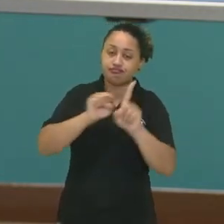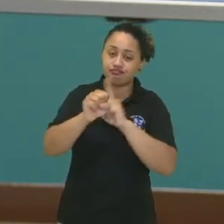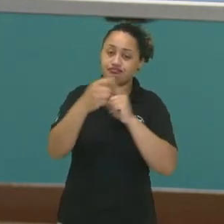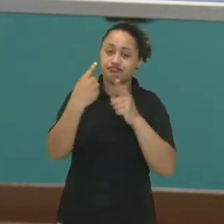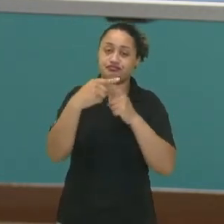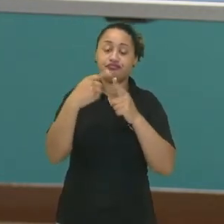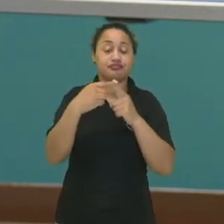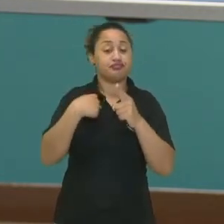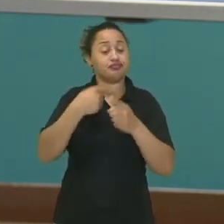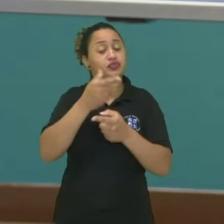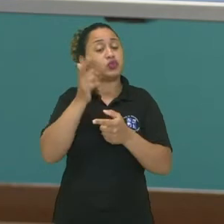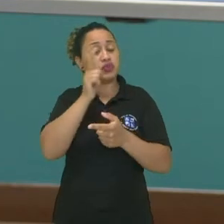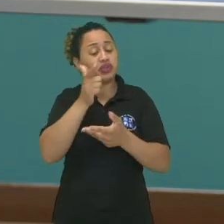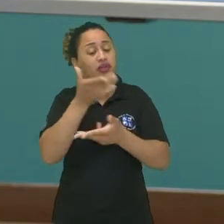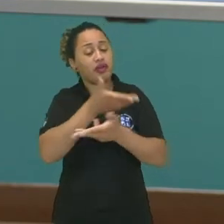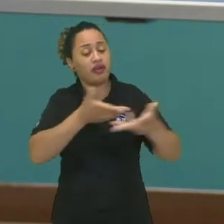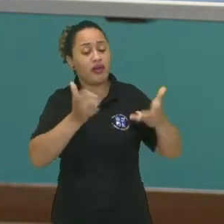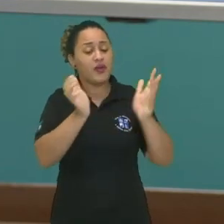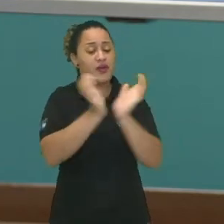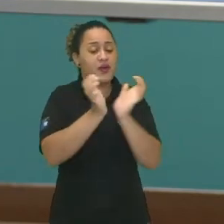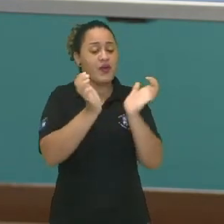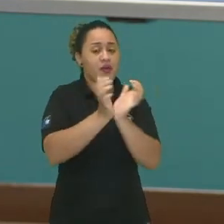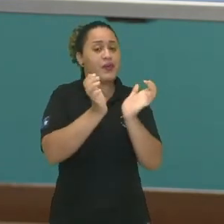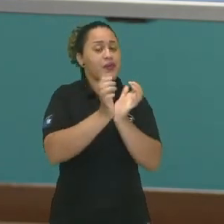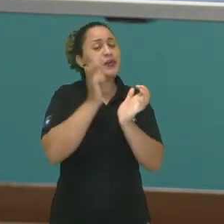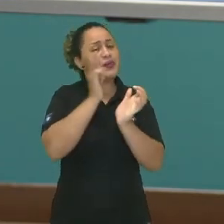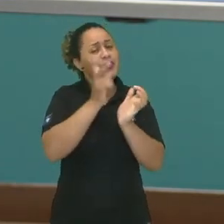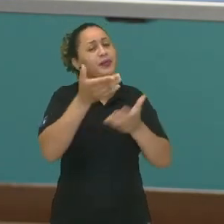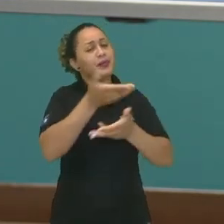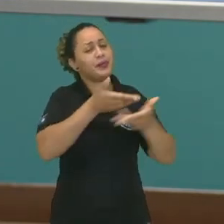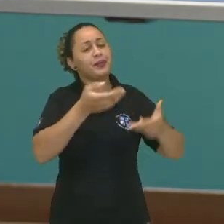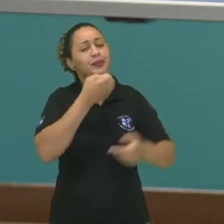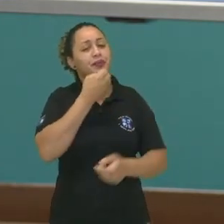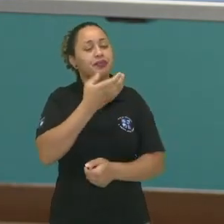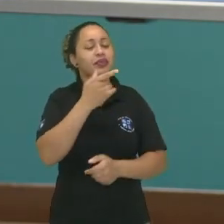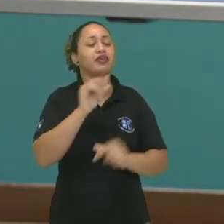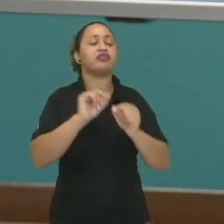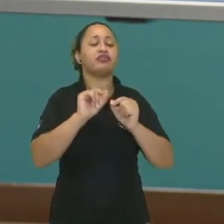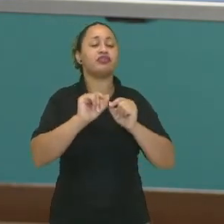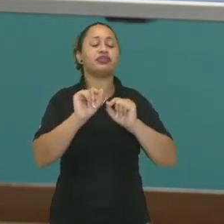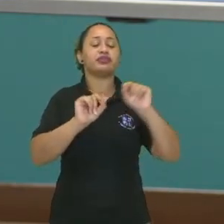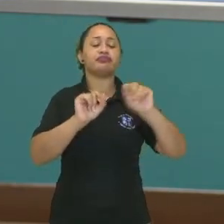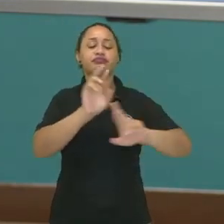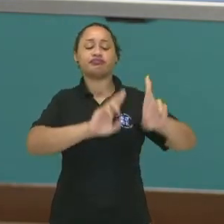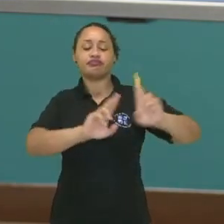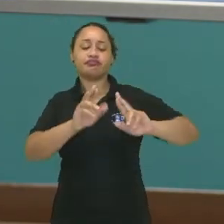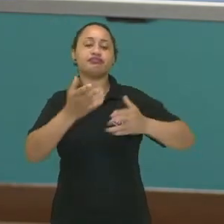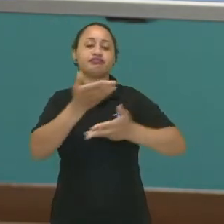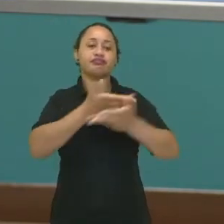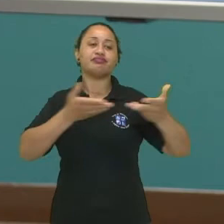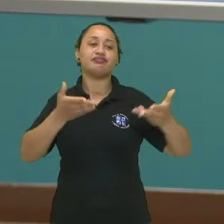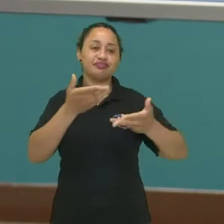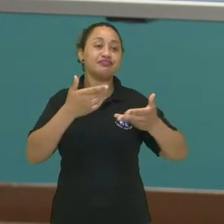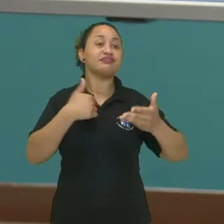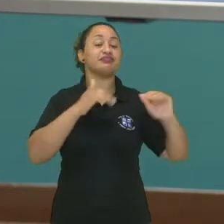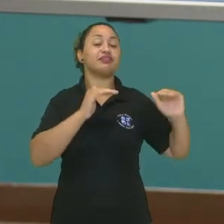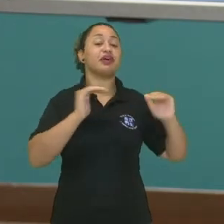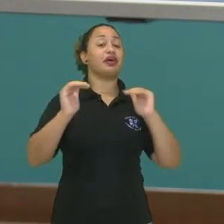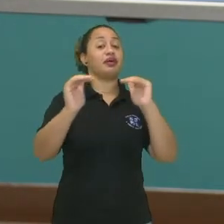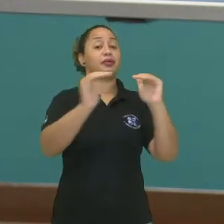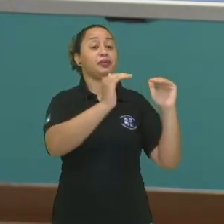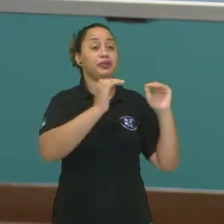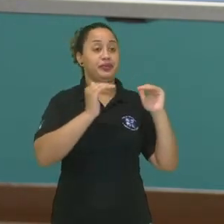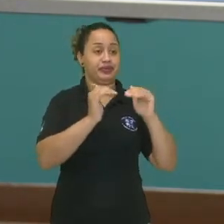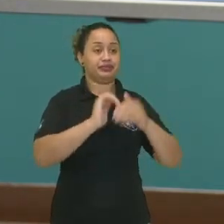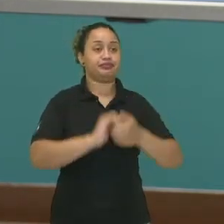Eles vivem em sociedade ali dentro da mesma espécie, mantendo uma relação ecológica